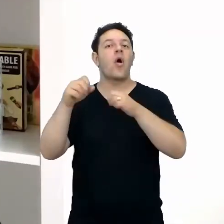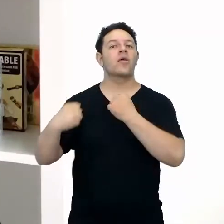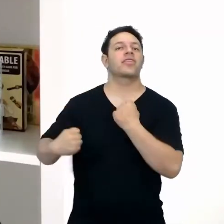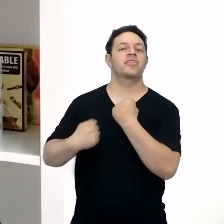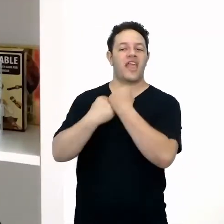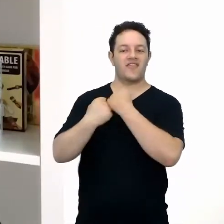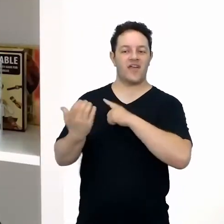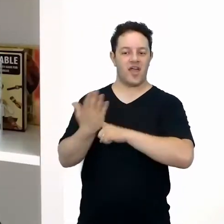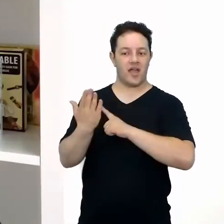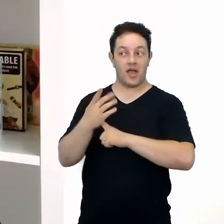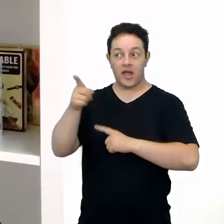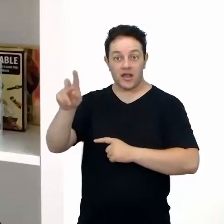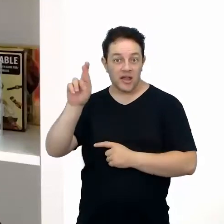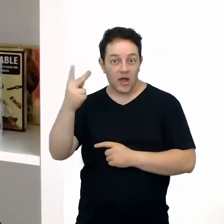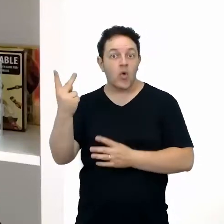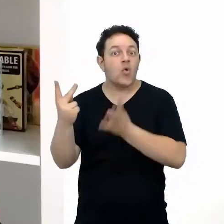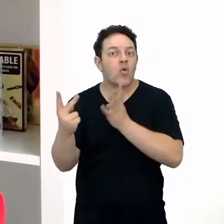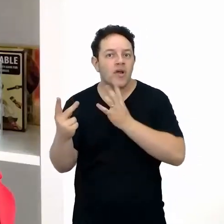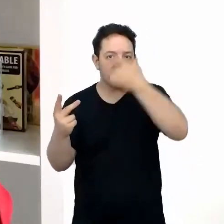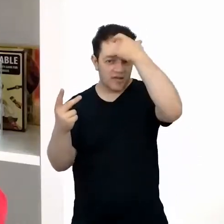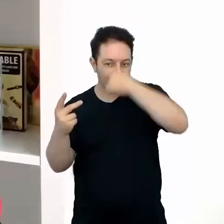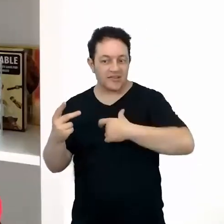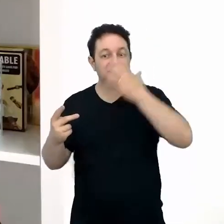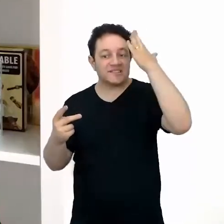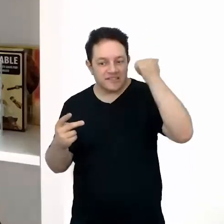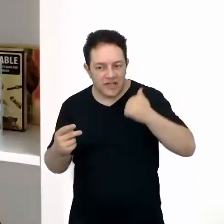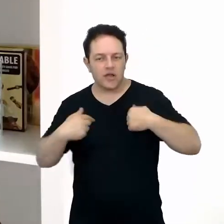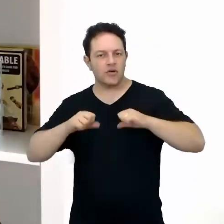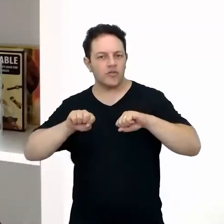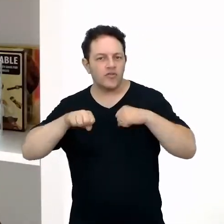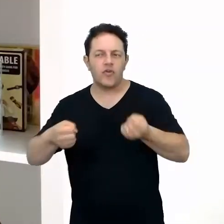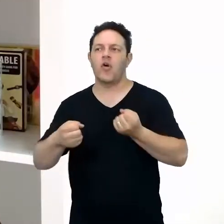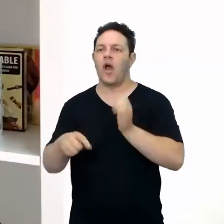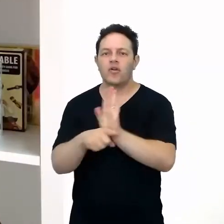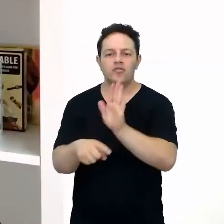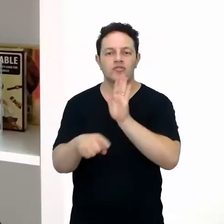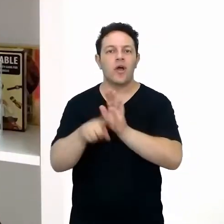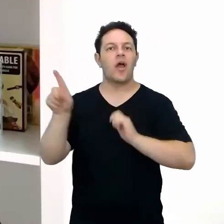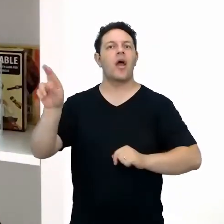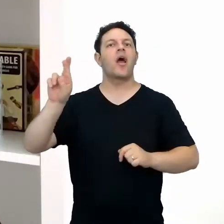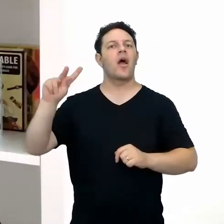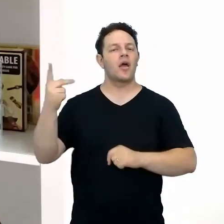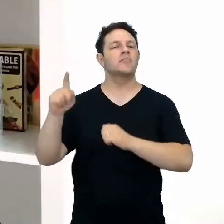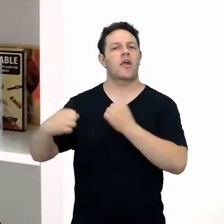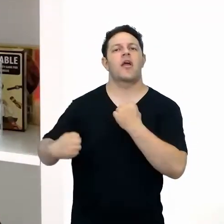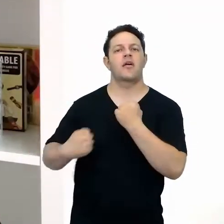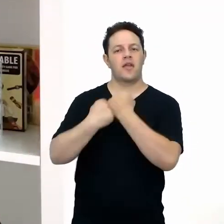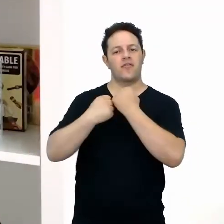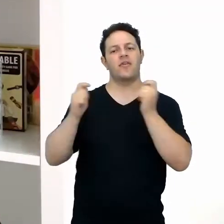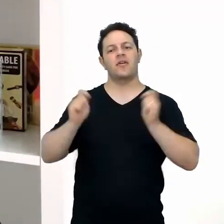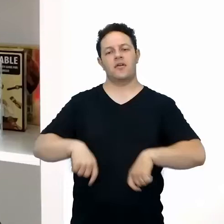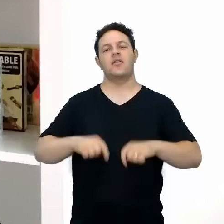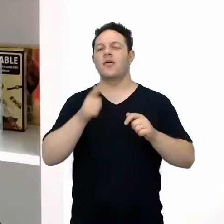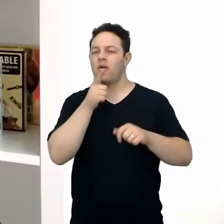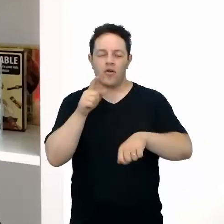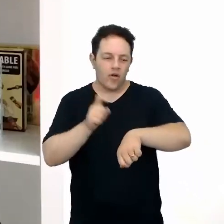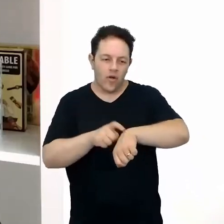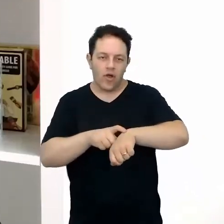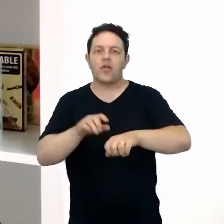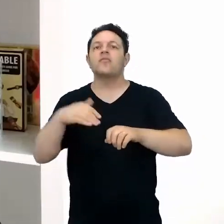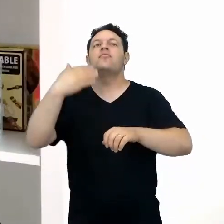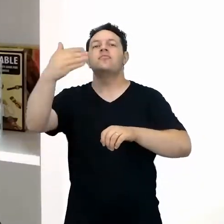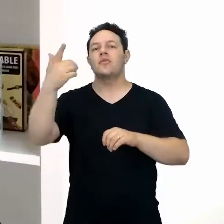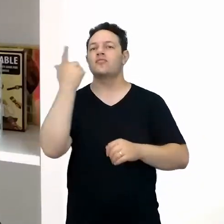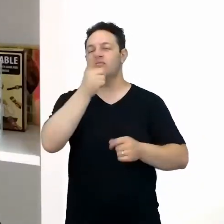defensor. Se o RH sabe o que você faz, sabe tudo que você entrega, ele vai te defender em um momento estratégico para a tua